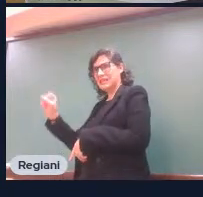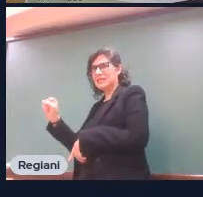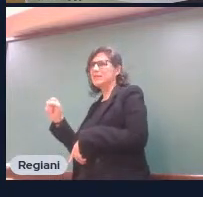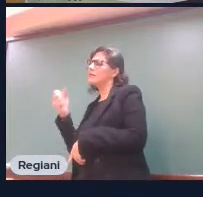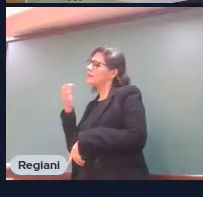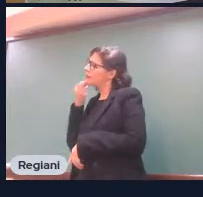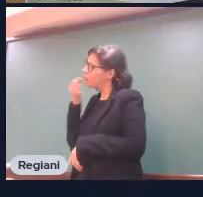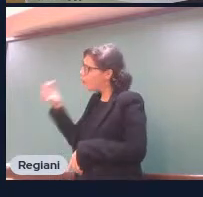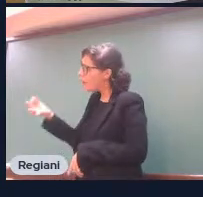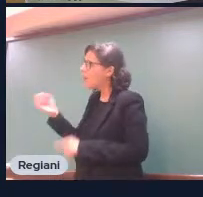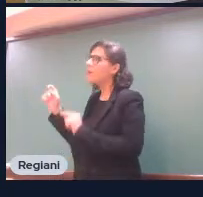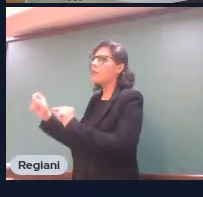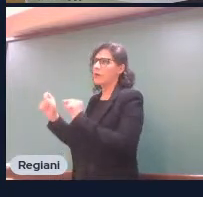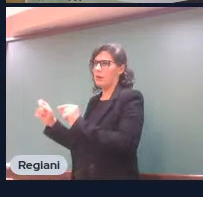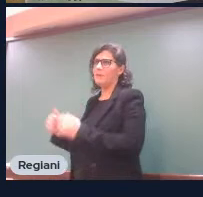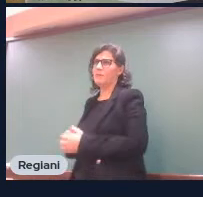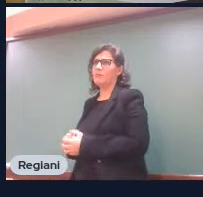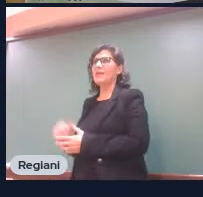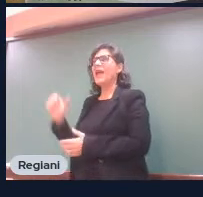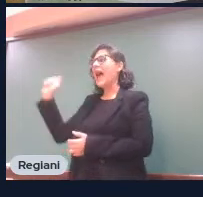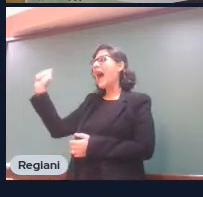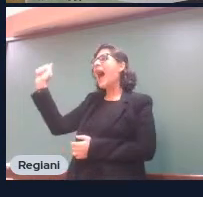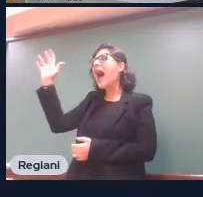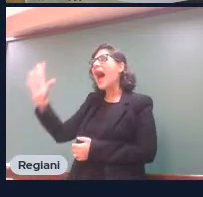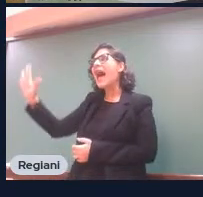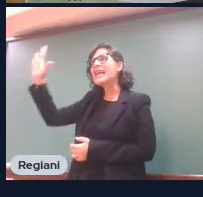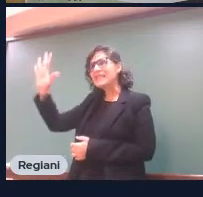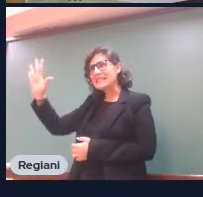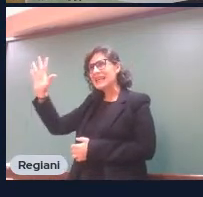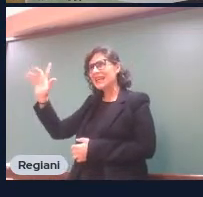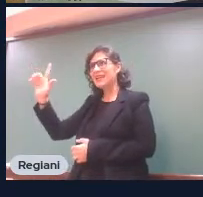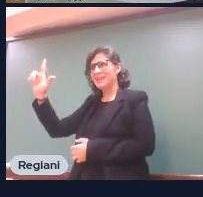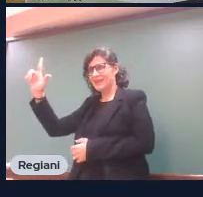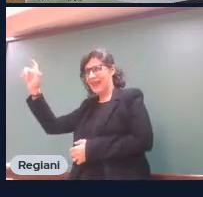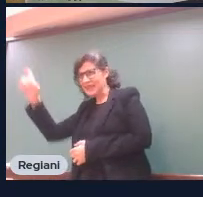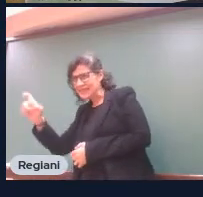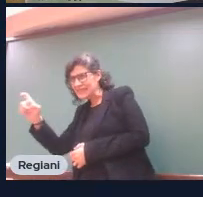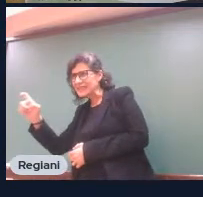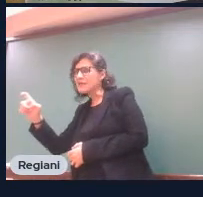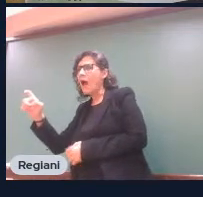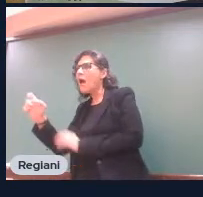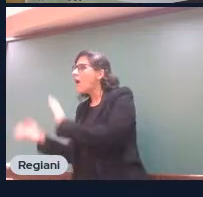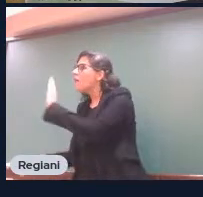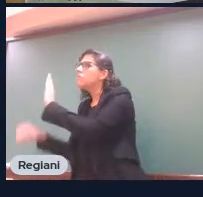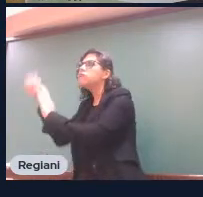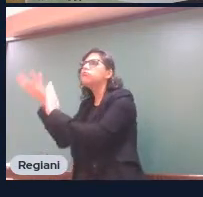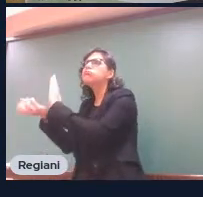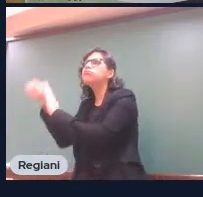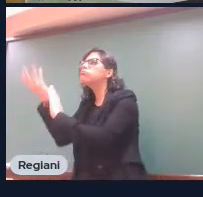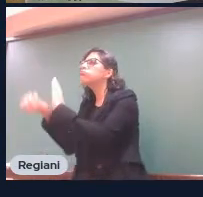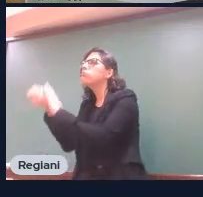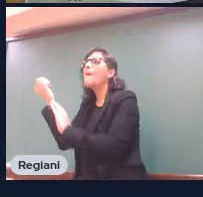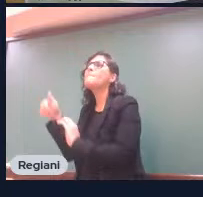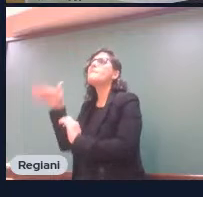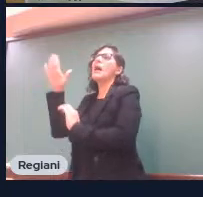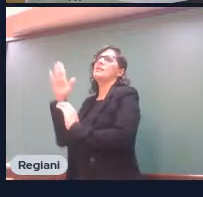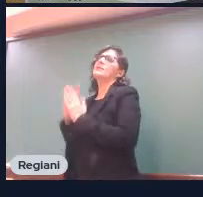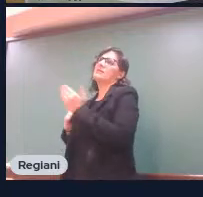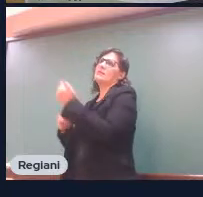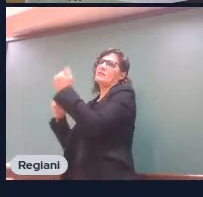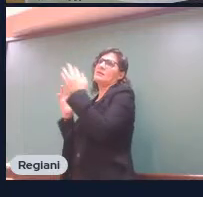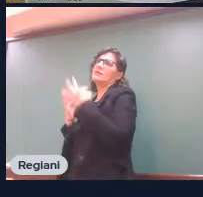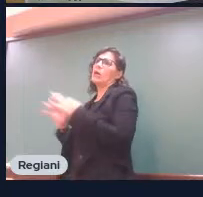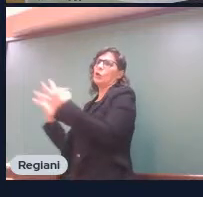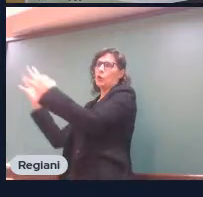tecnologicamente, os AsiaLex é que mais produz atividades tecnológicas,